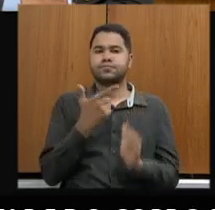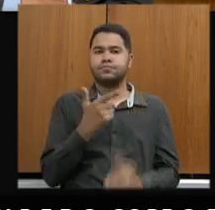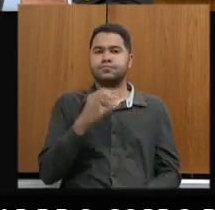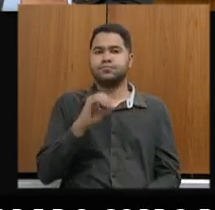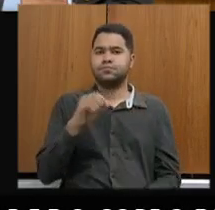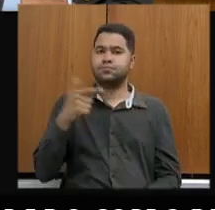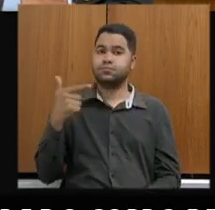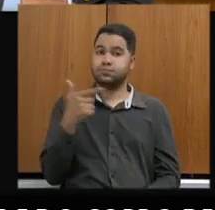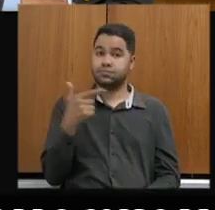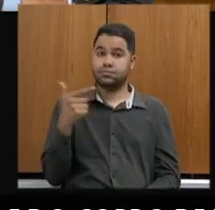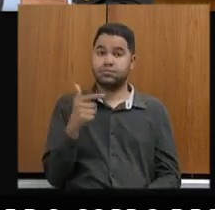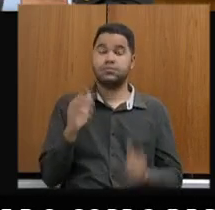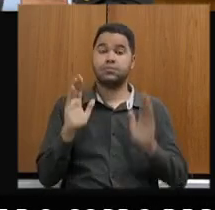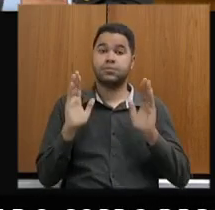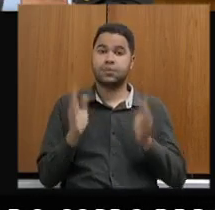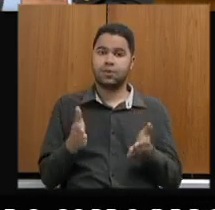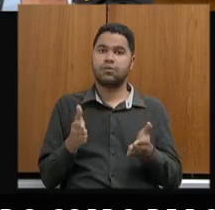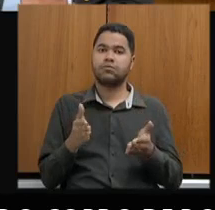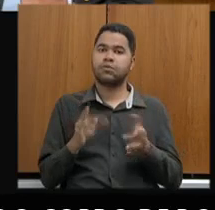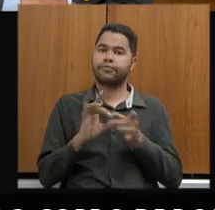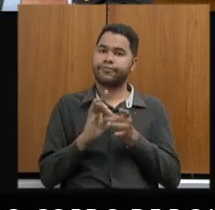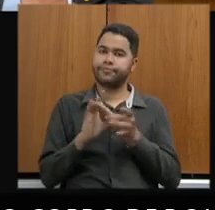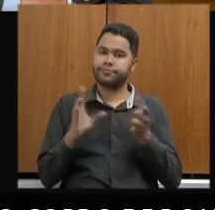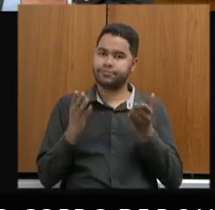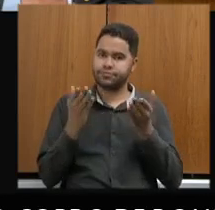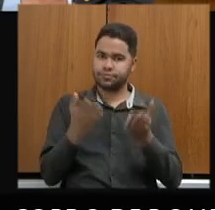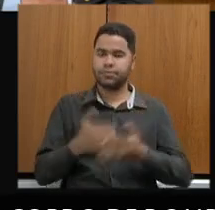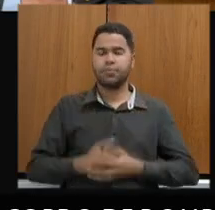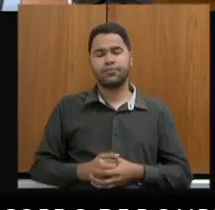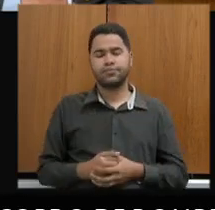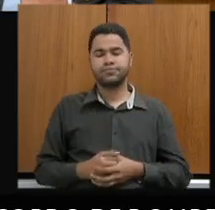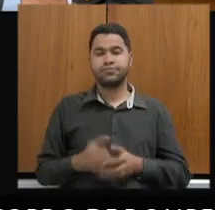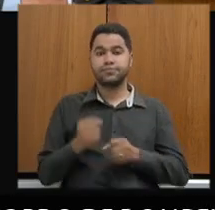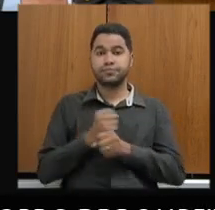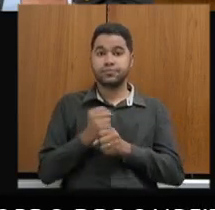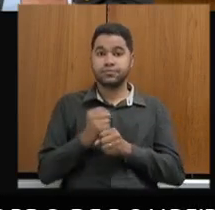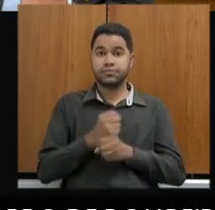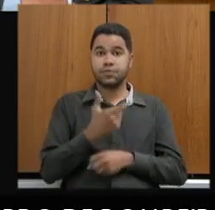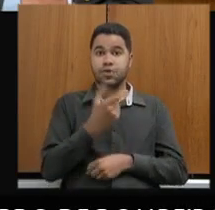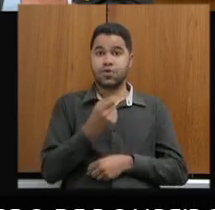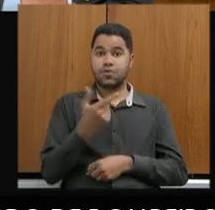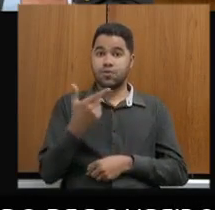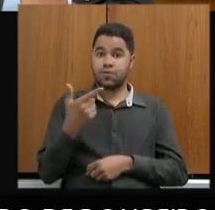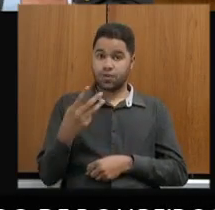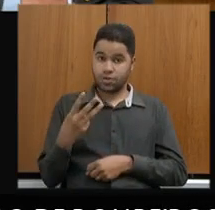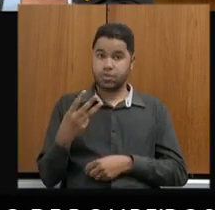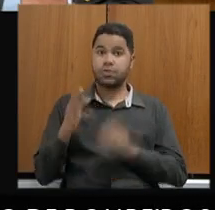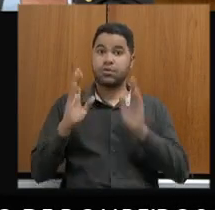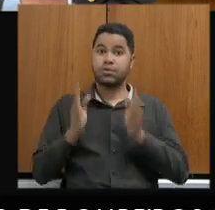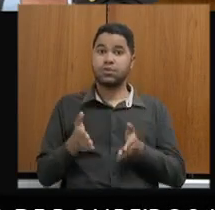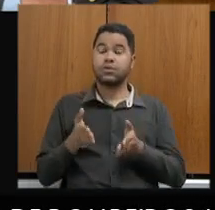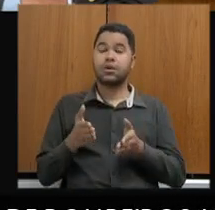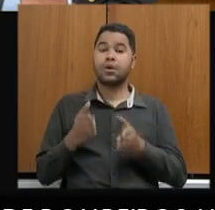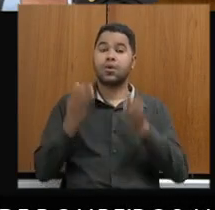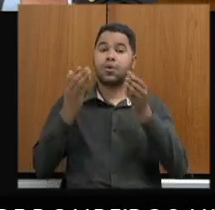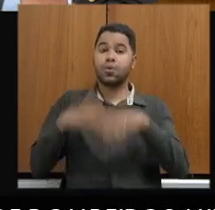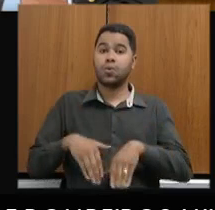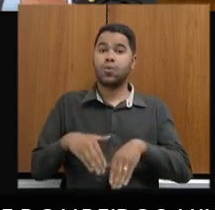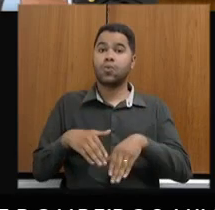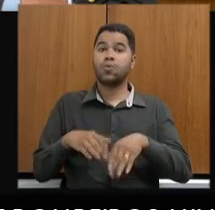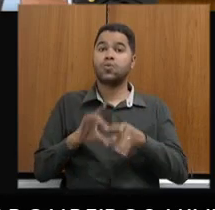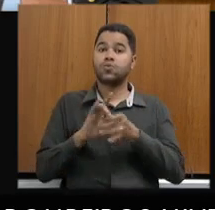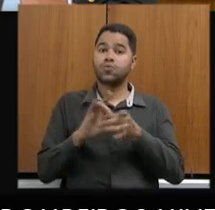ad2022 e já estão à disposição e para o ano de 2023 nós também já temos um concurso